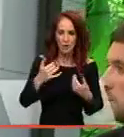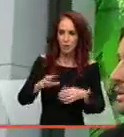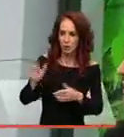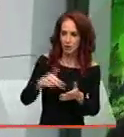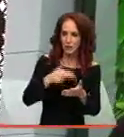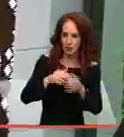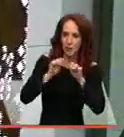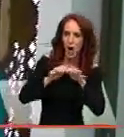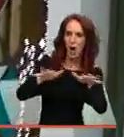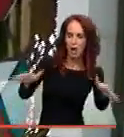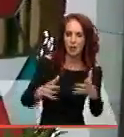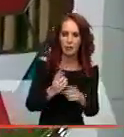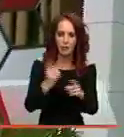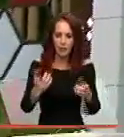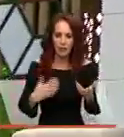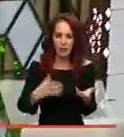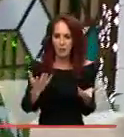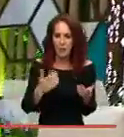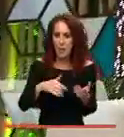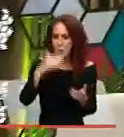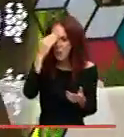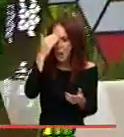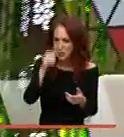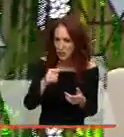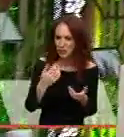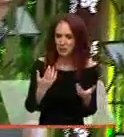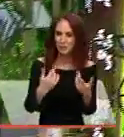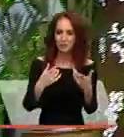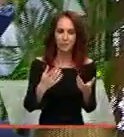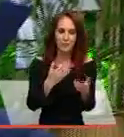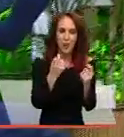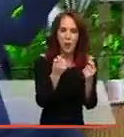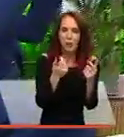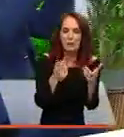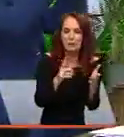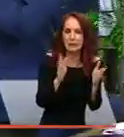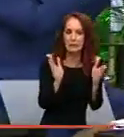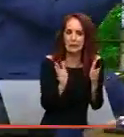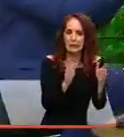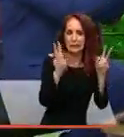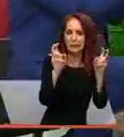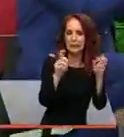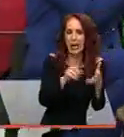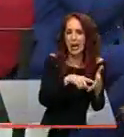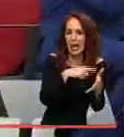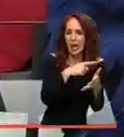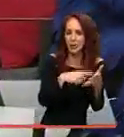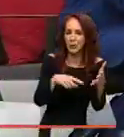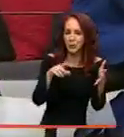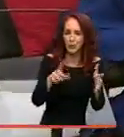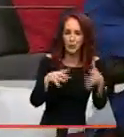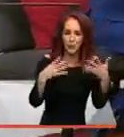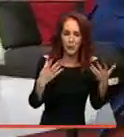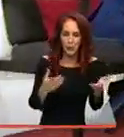é capa primeira foto do dia não sei até que ponto é que não não não é no ar vamos colocar a palavra no lar entre aspas no ano efeito